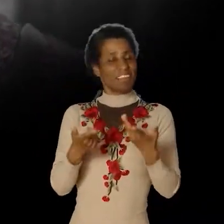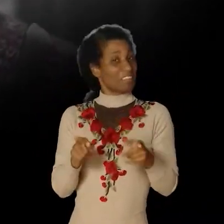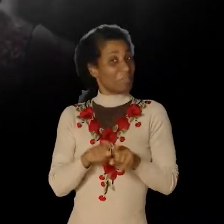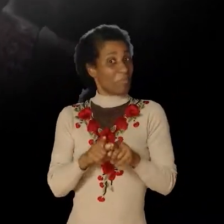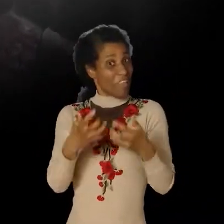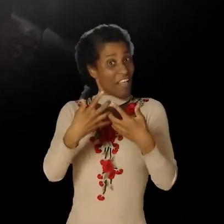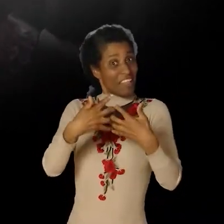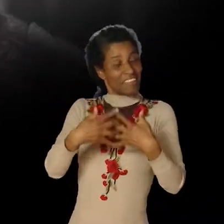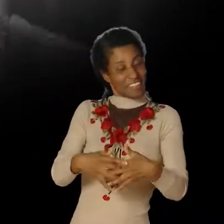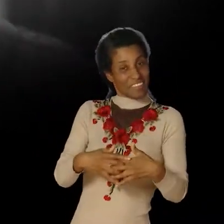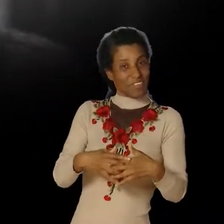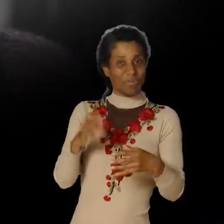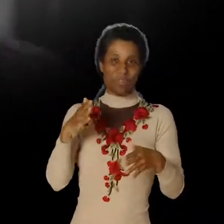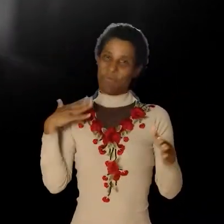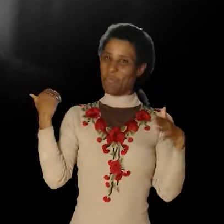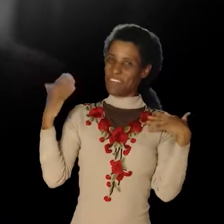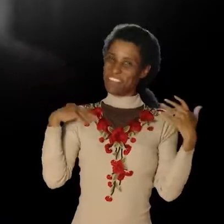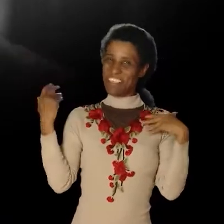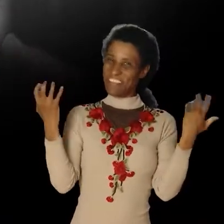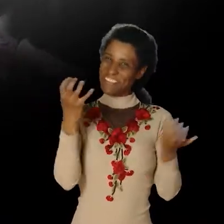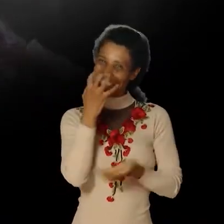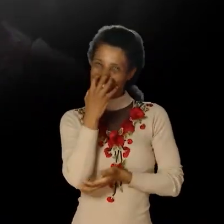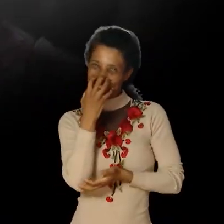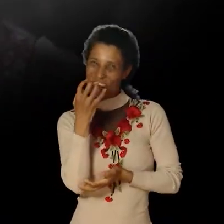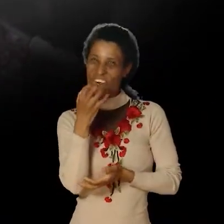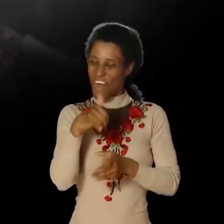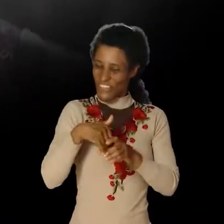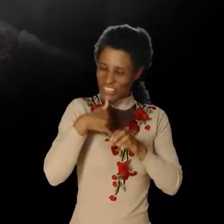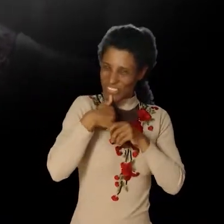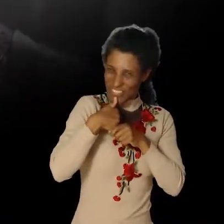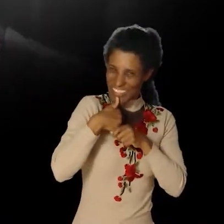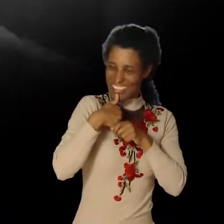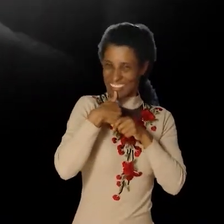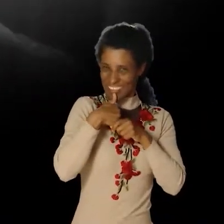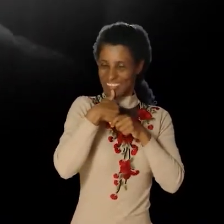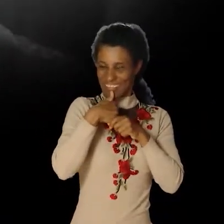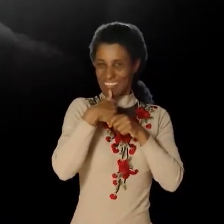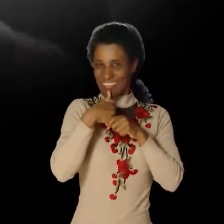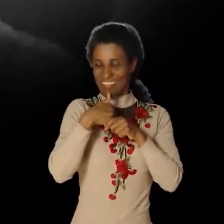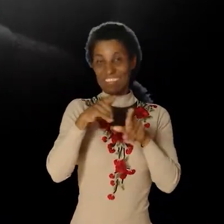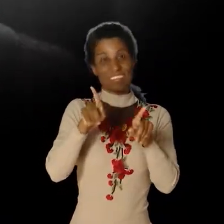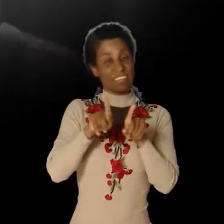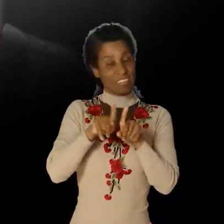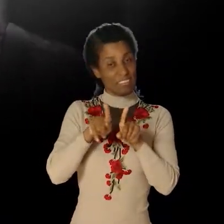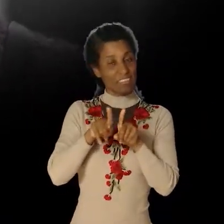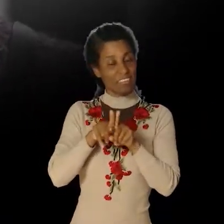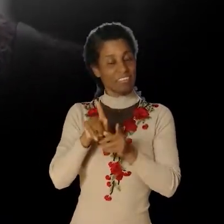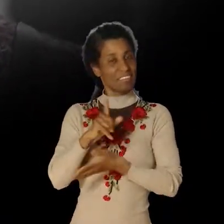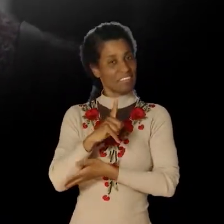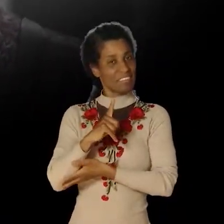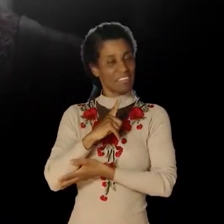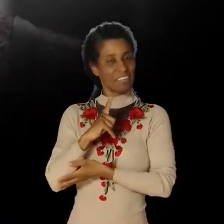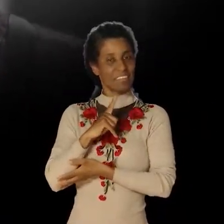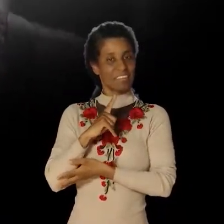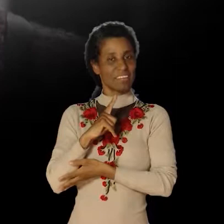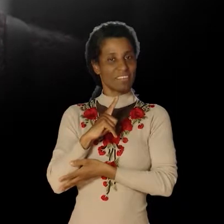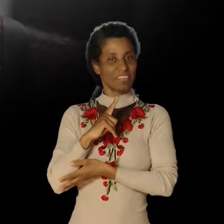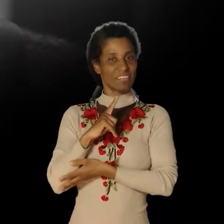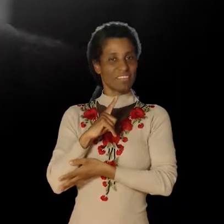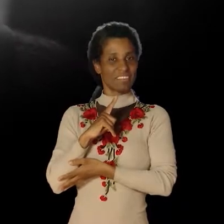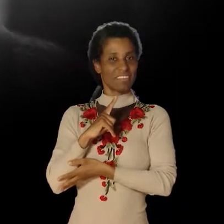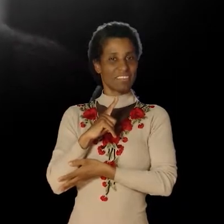uma que a gente curte bastante, podemos trazer o nosso cachorrinho, né? Tomar o nosso chimarrão. Temos também